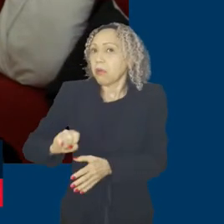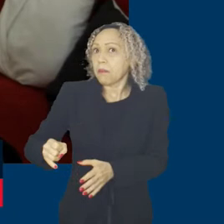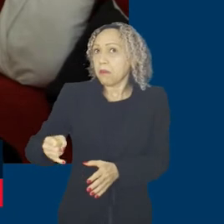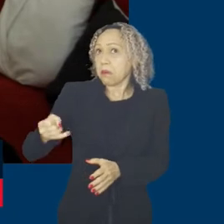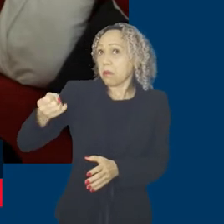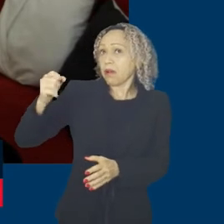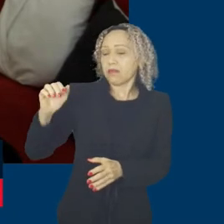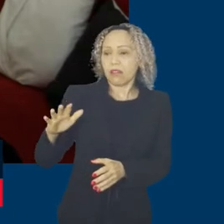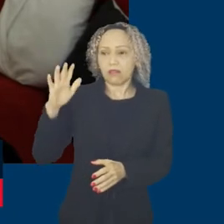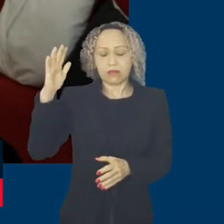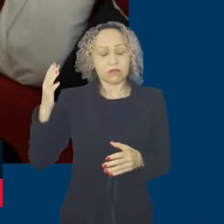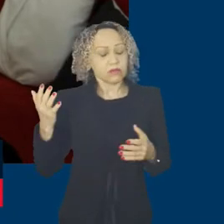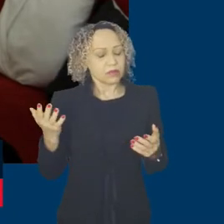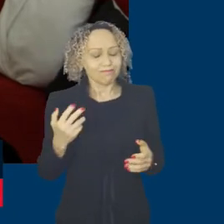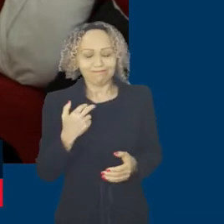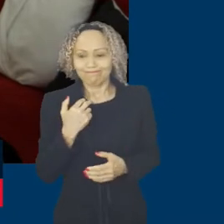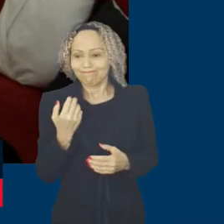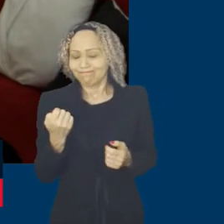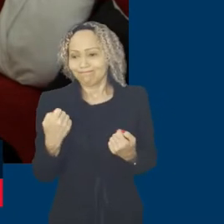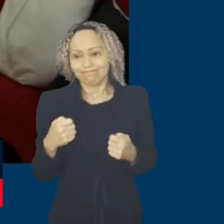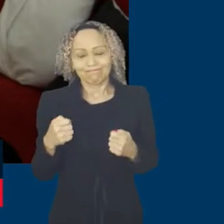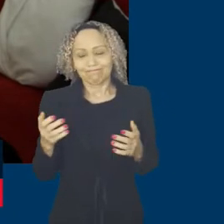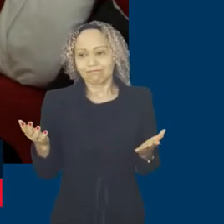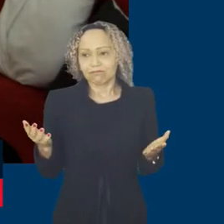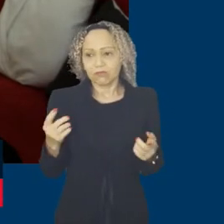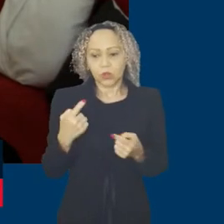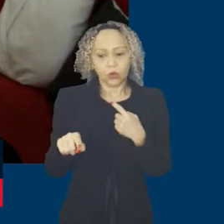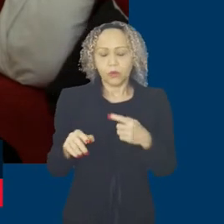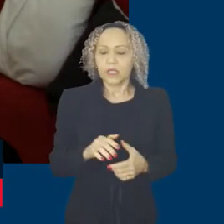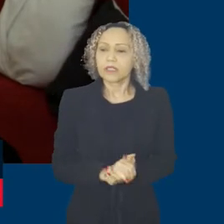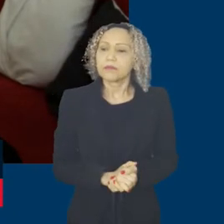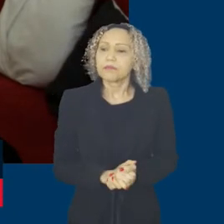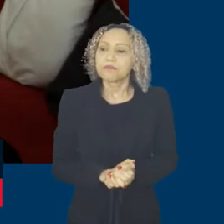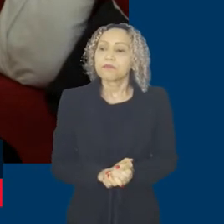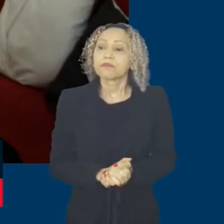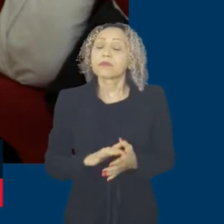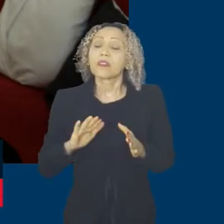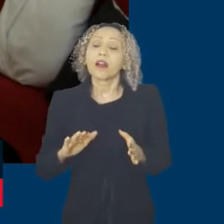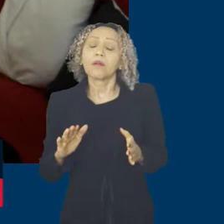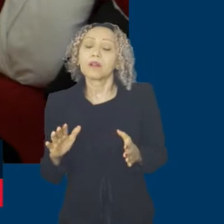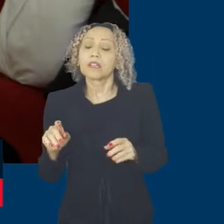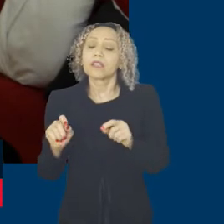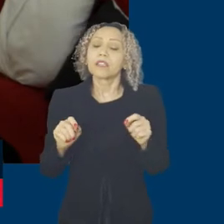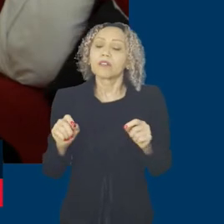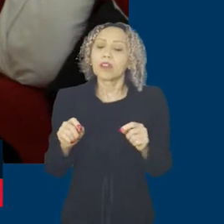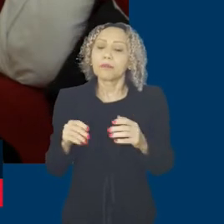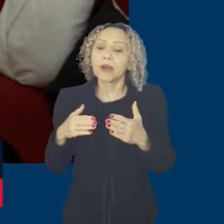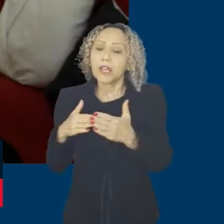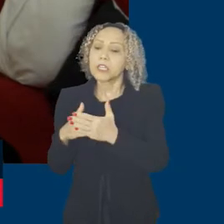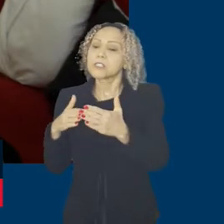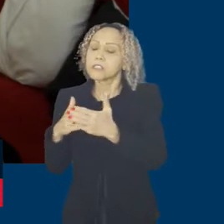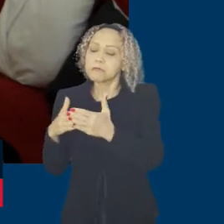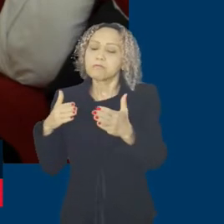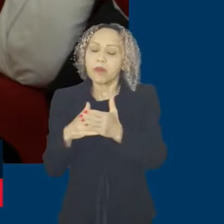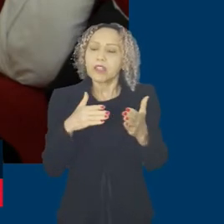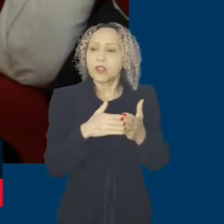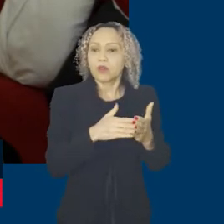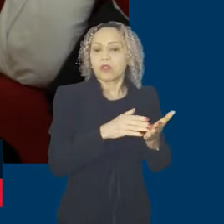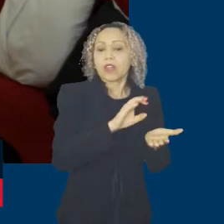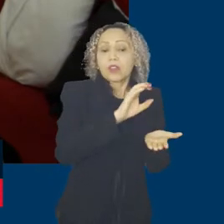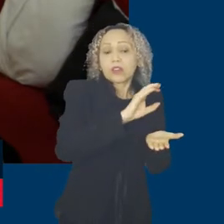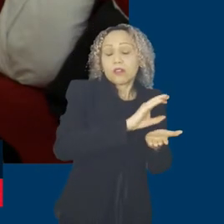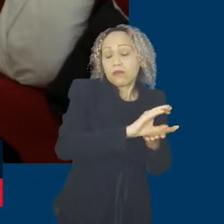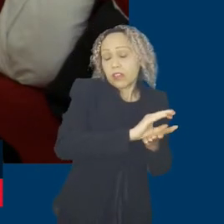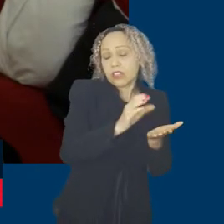obsessão com o superávit primário, isso é usado como justificativa para impedir qualquer tipo de investimento em infraestrutura,